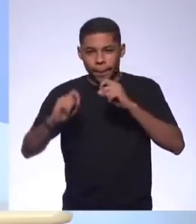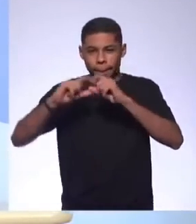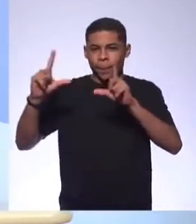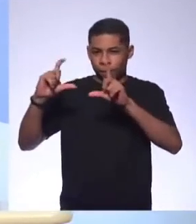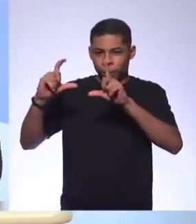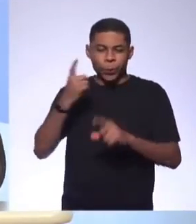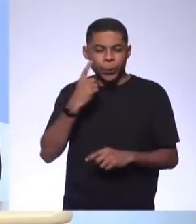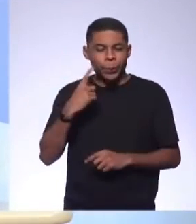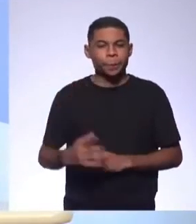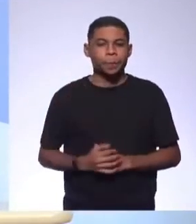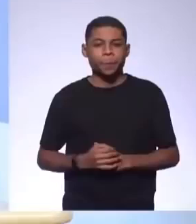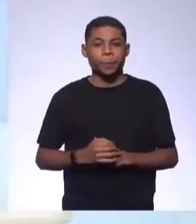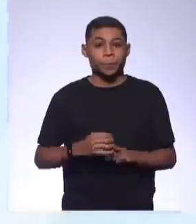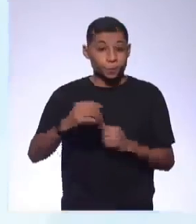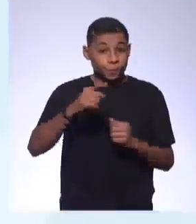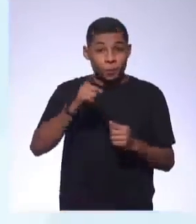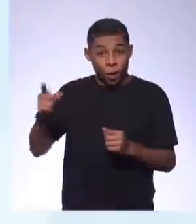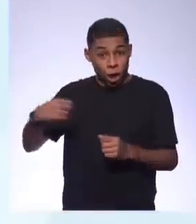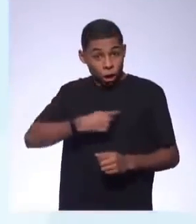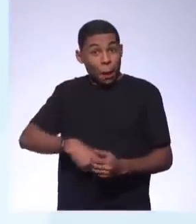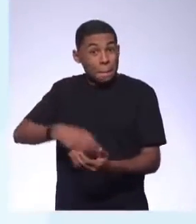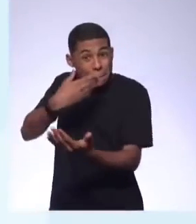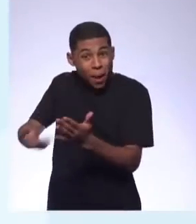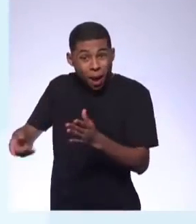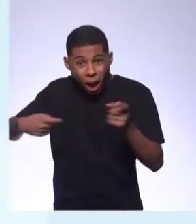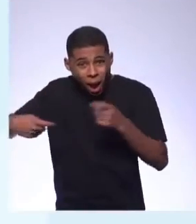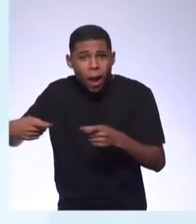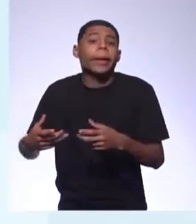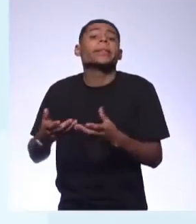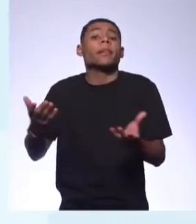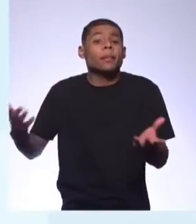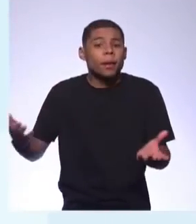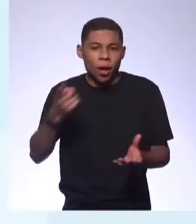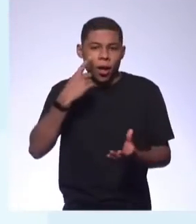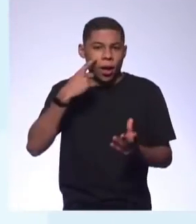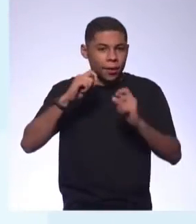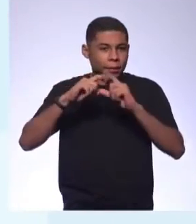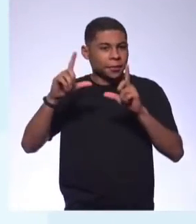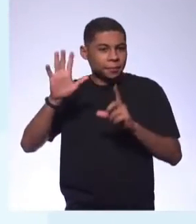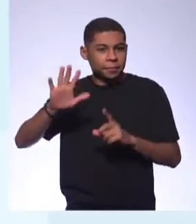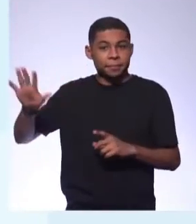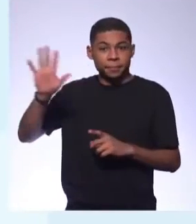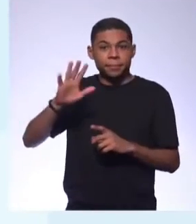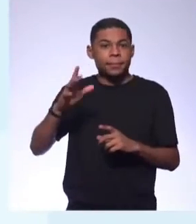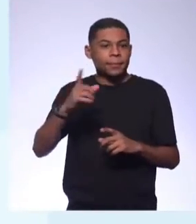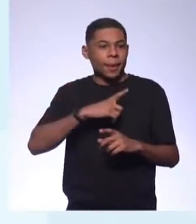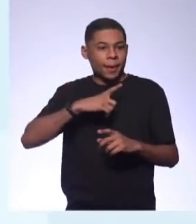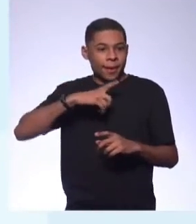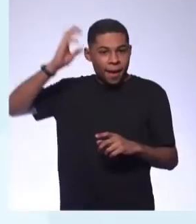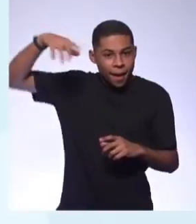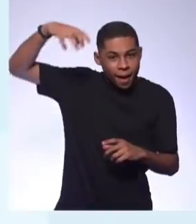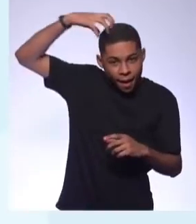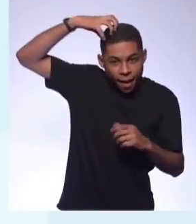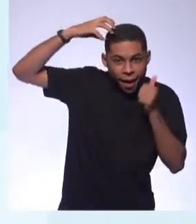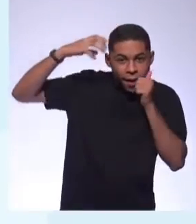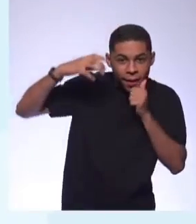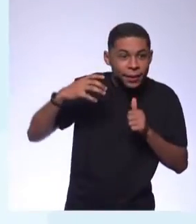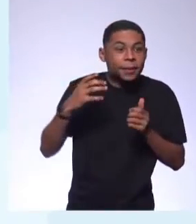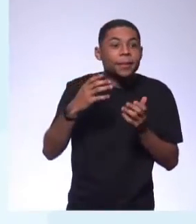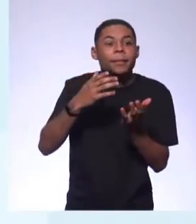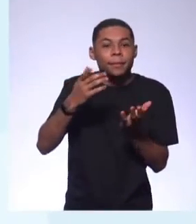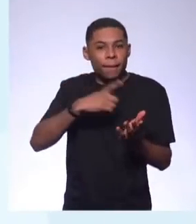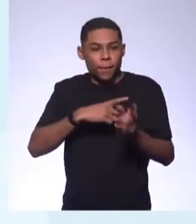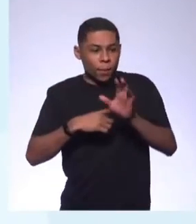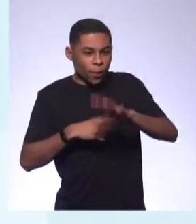imagem, quando a China perde essa guerra, então, olha só lá, a rainha da Inglaterra, o czar